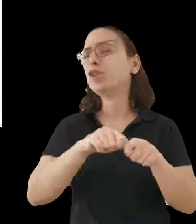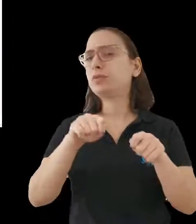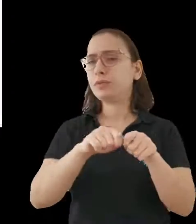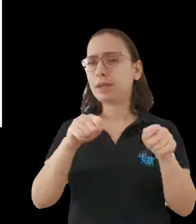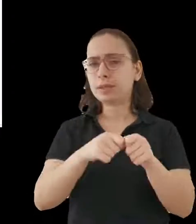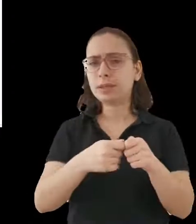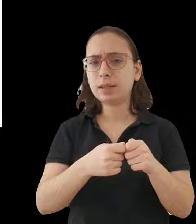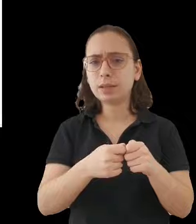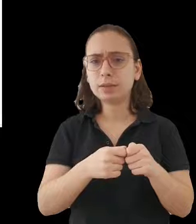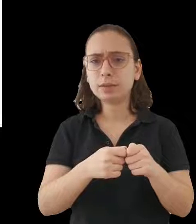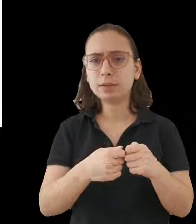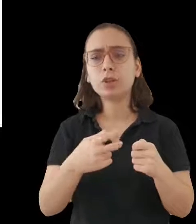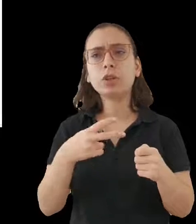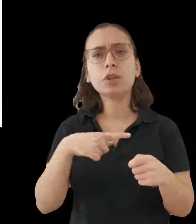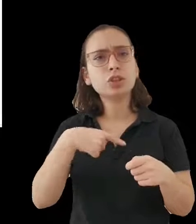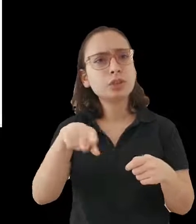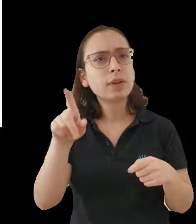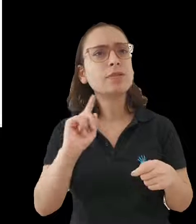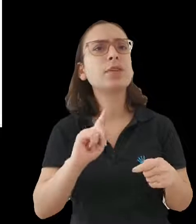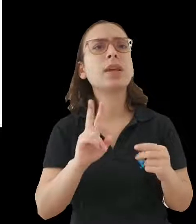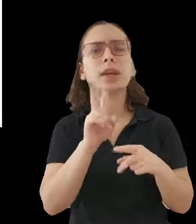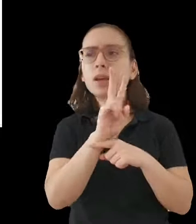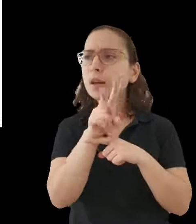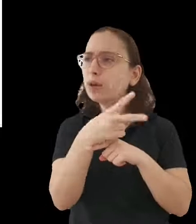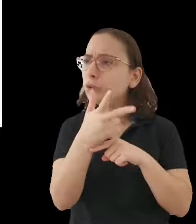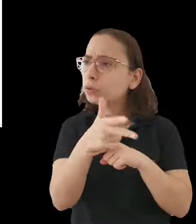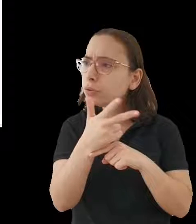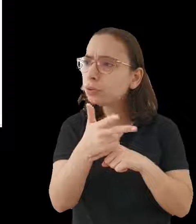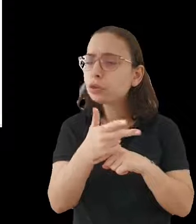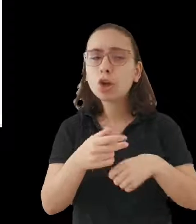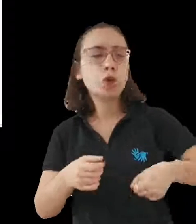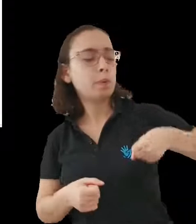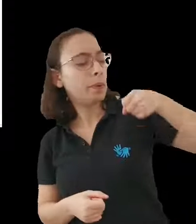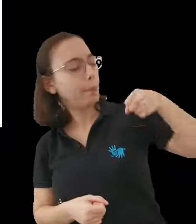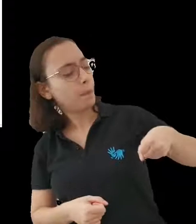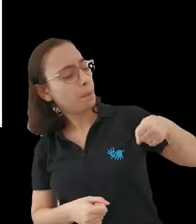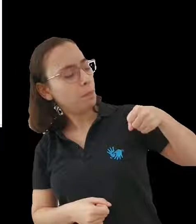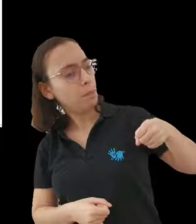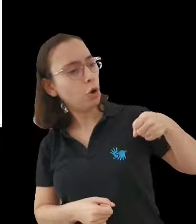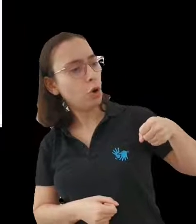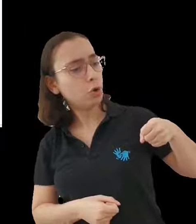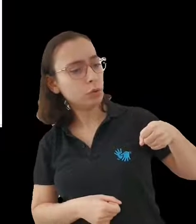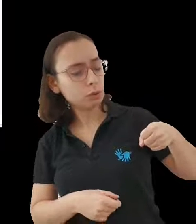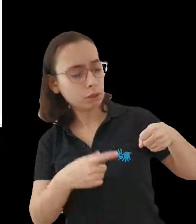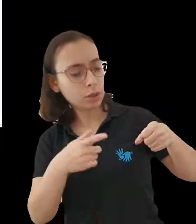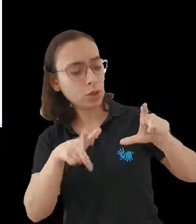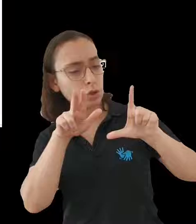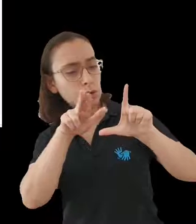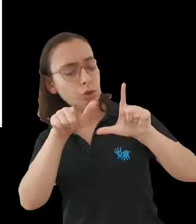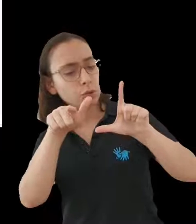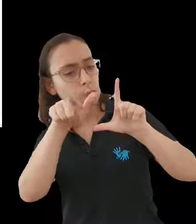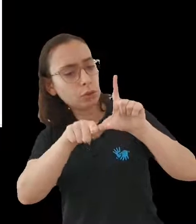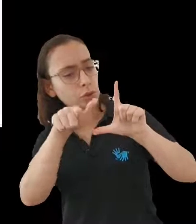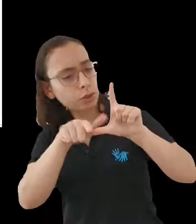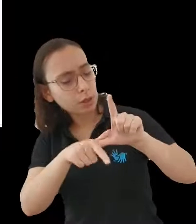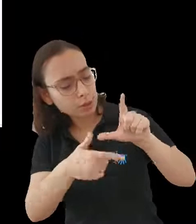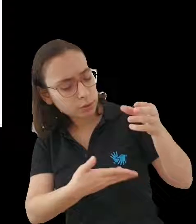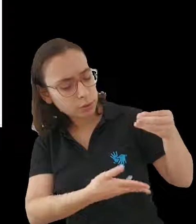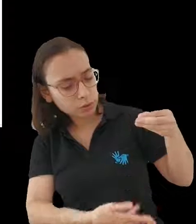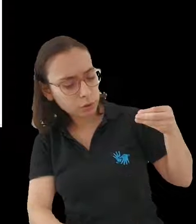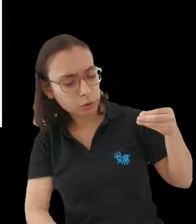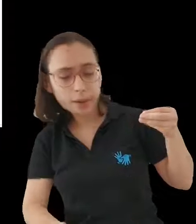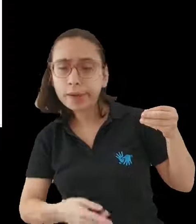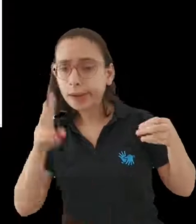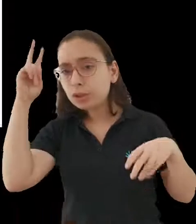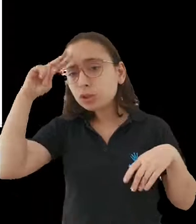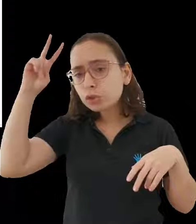fazer para quem estiver vendo essa live depois da gente, né? Que é uma bolsa, os personagens ficam escondidos dentro da